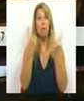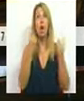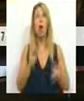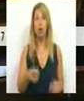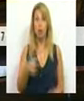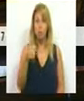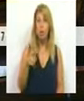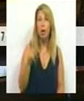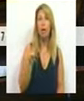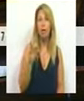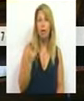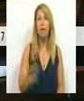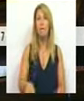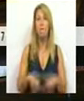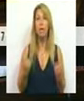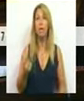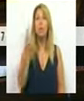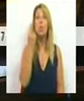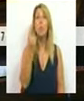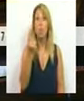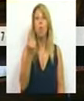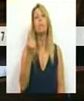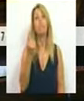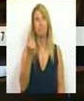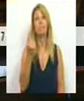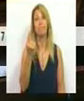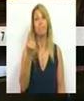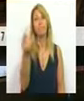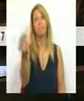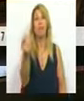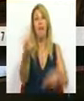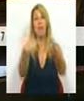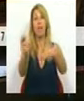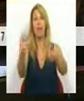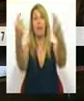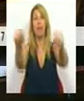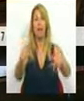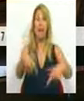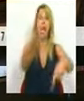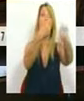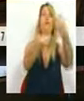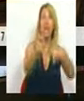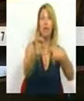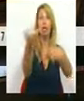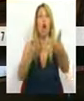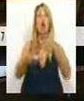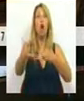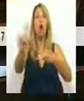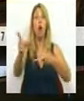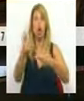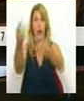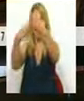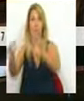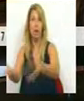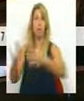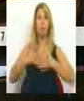Esquerda é um partido que está à venda. Vende-se por um naco de poder e vende-se por um